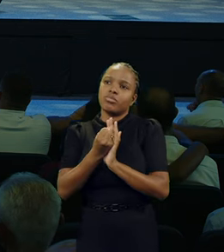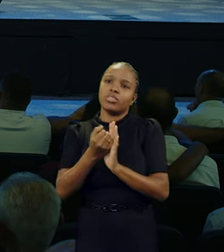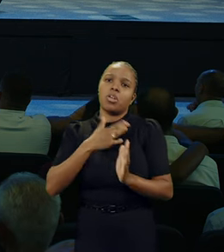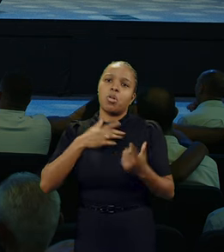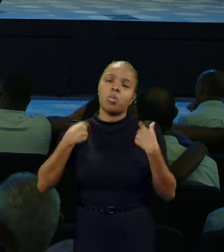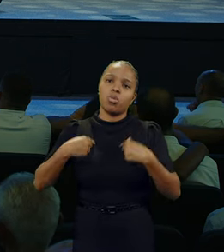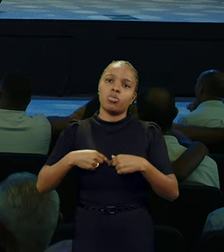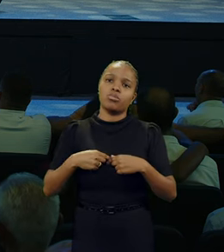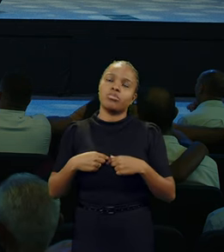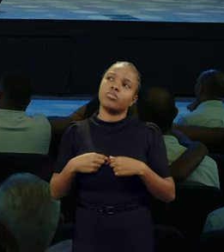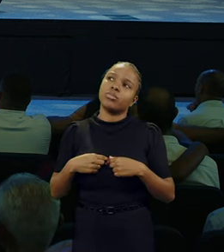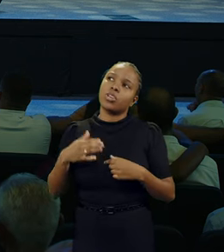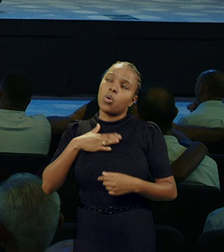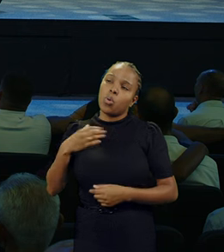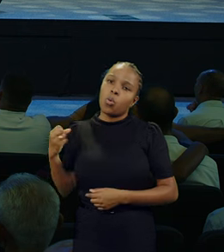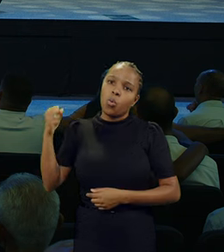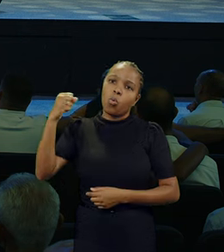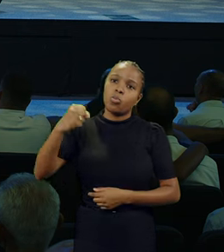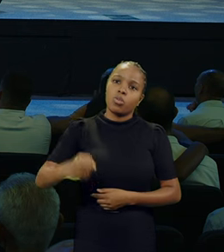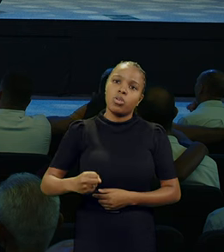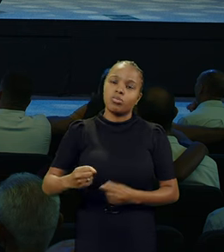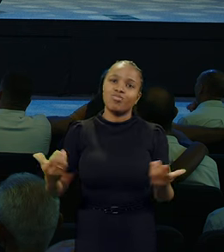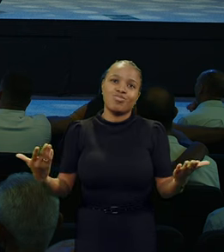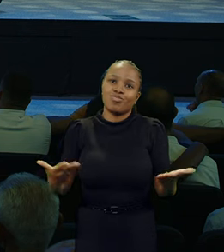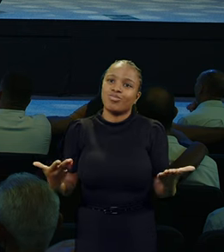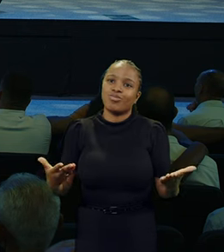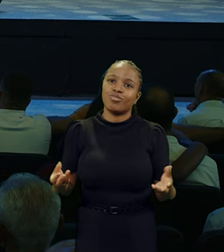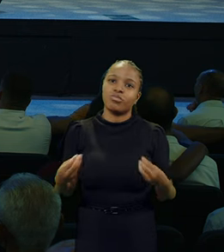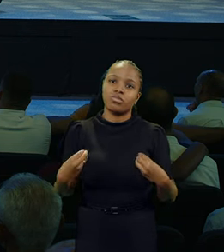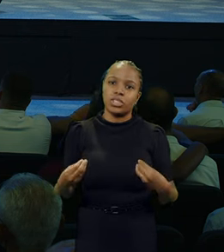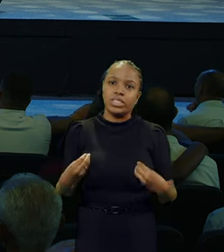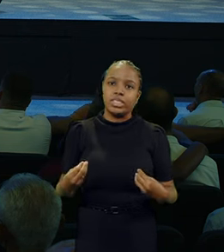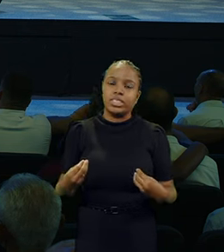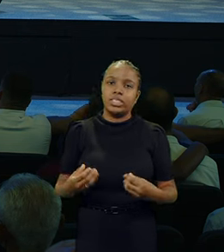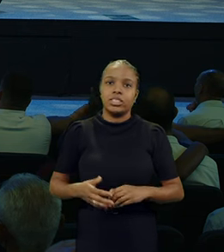e meu cajado. Agora já era.